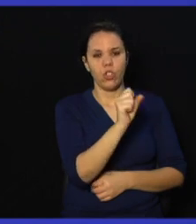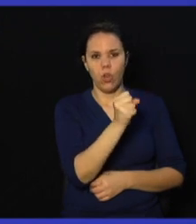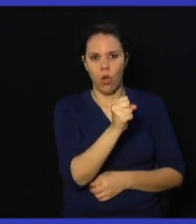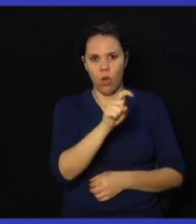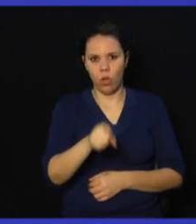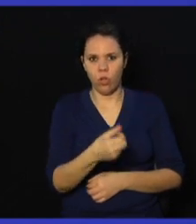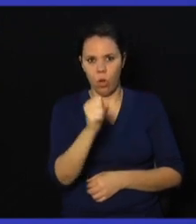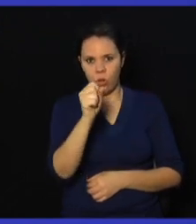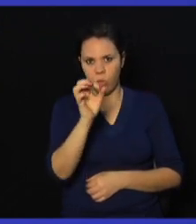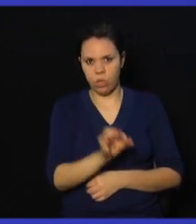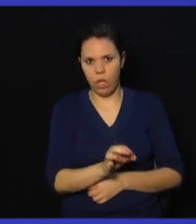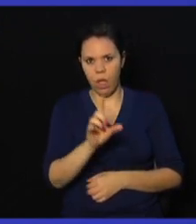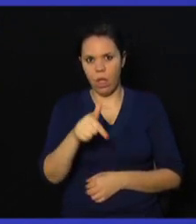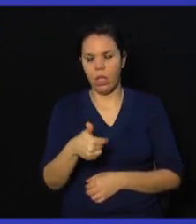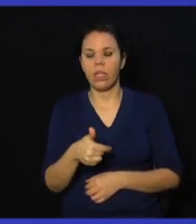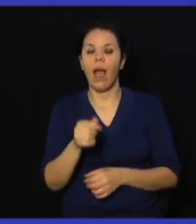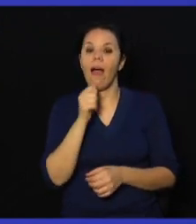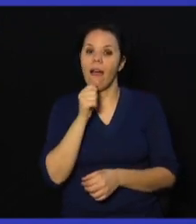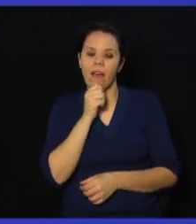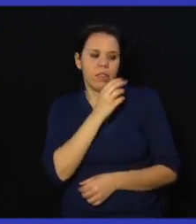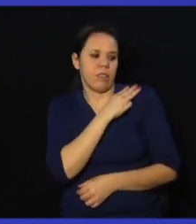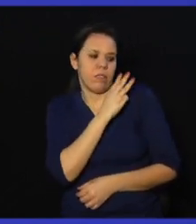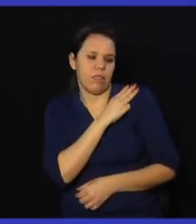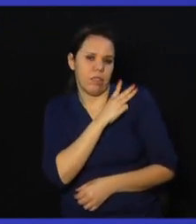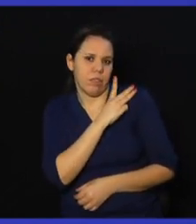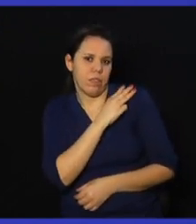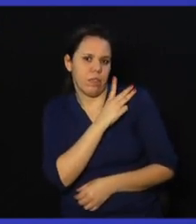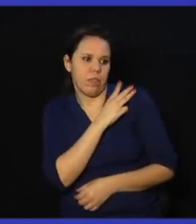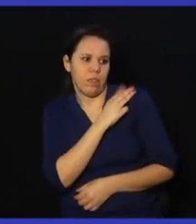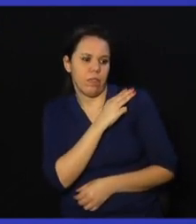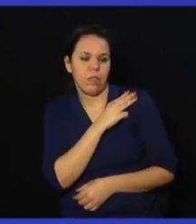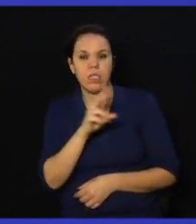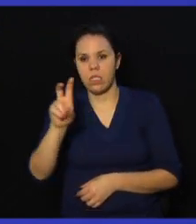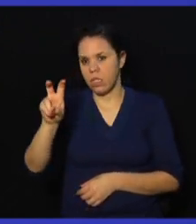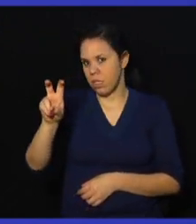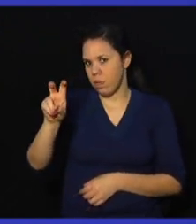28,8% estão cursando a última série e